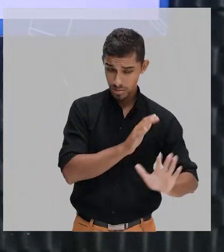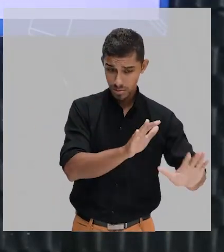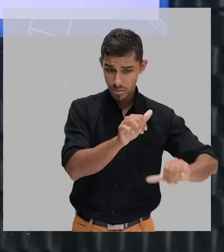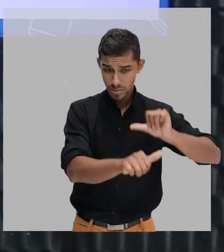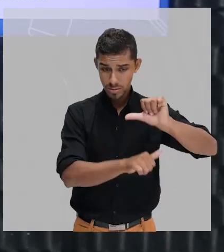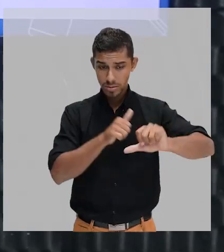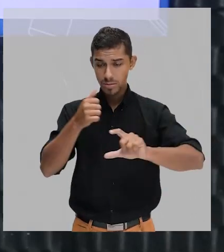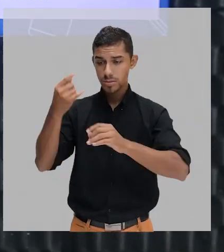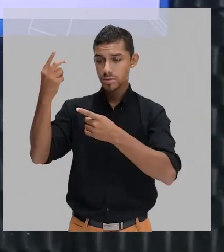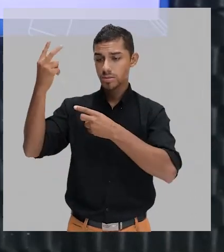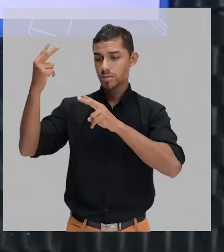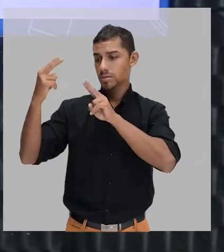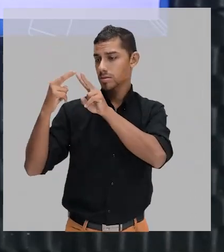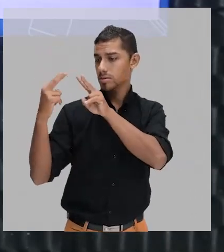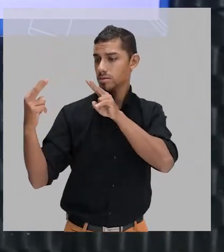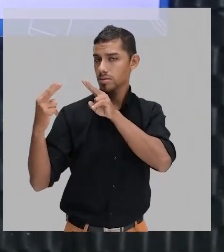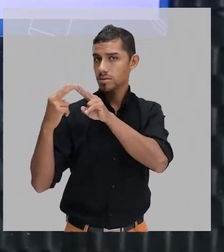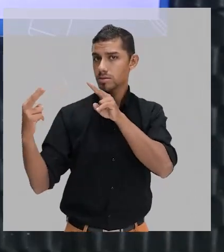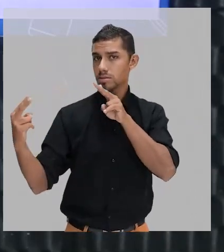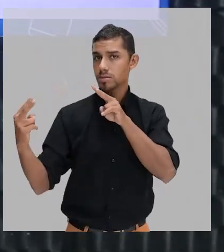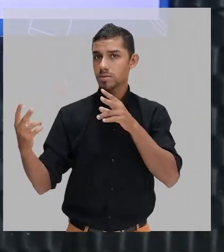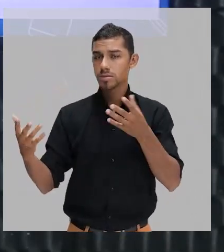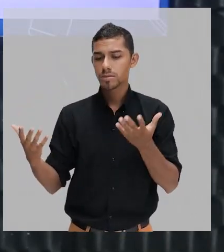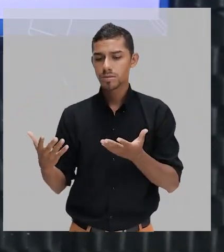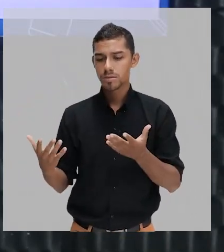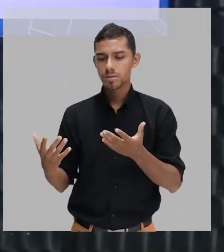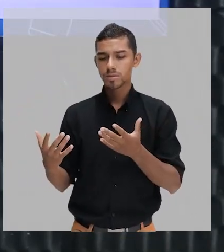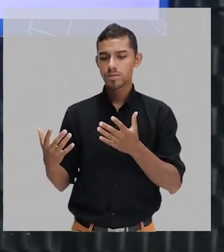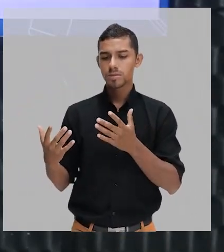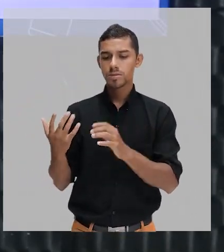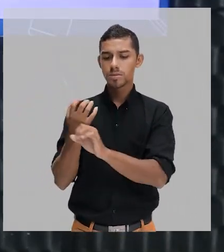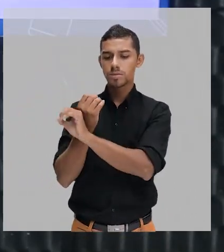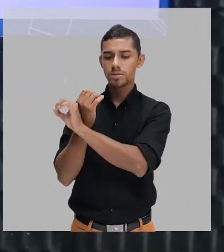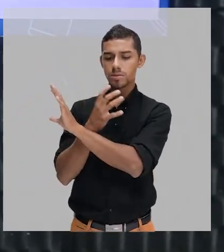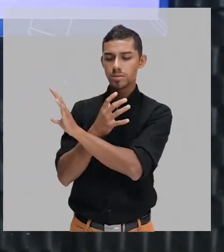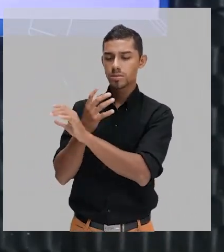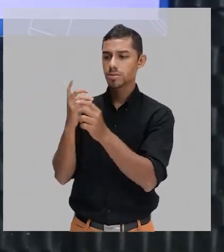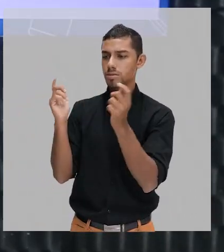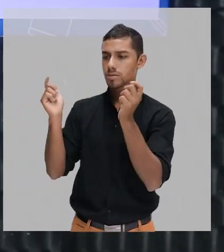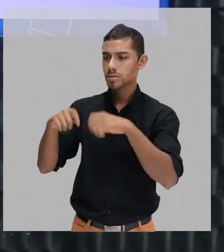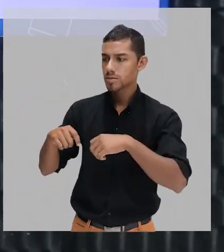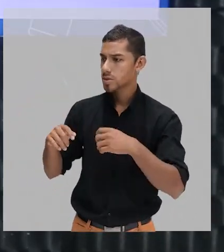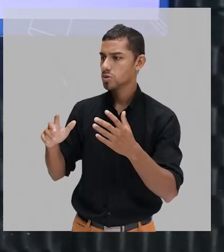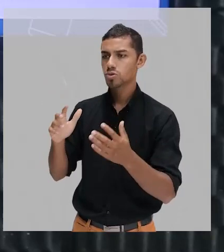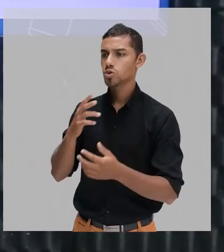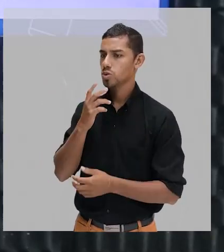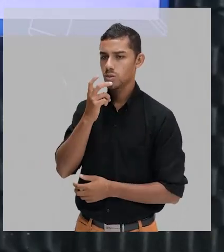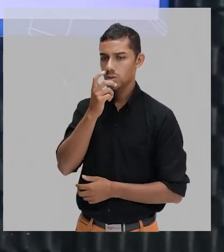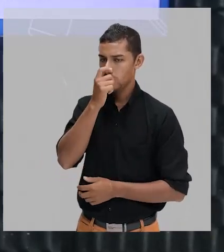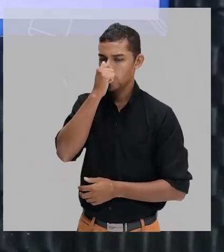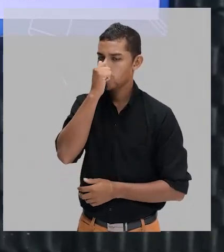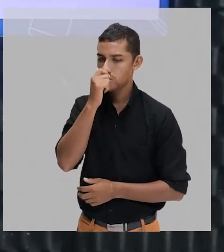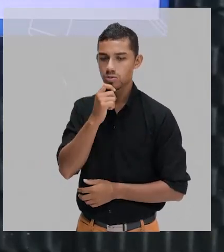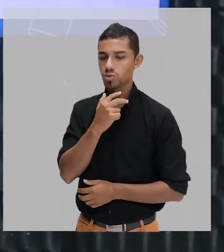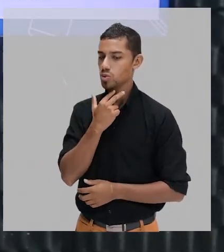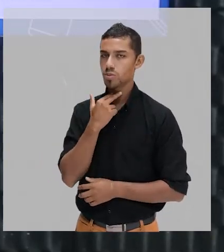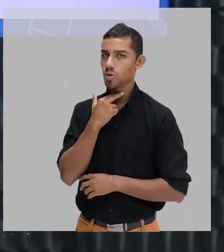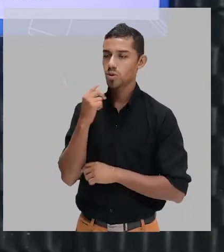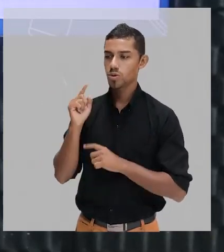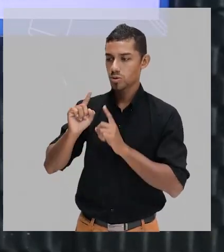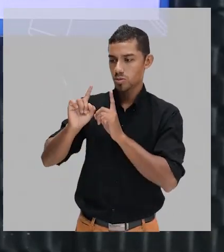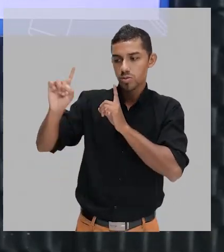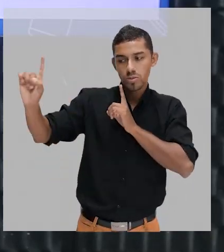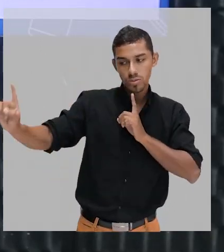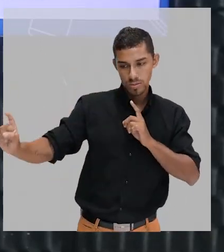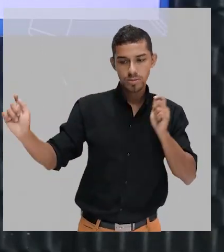em função da necessidade do momento da pandemia. É óbvio, né? Porque a gente não pode aglomerar. Entretanto, ainda para a